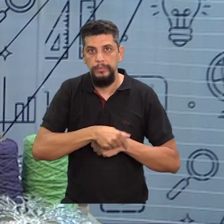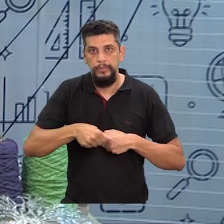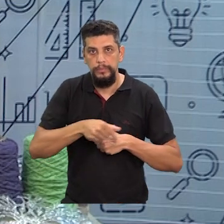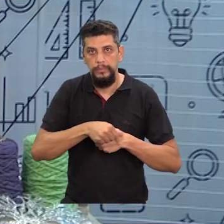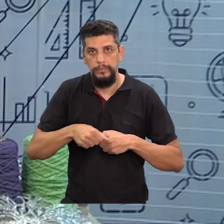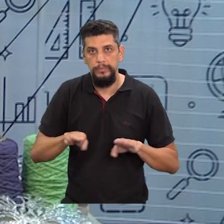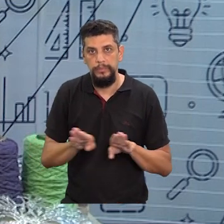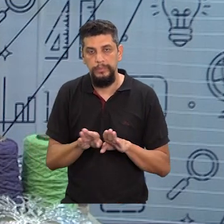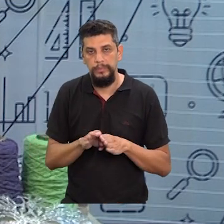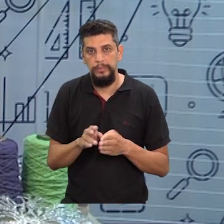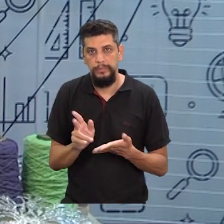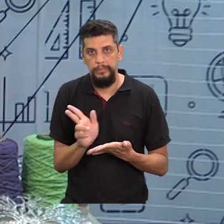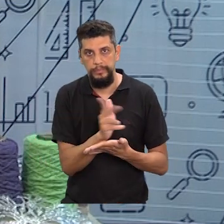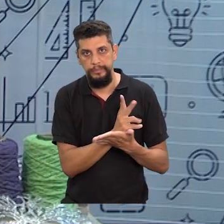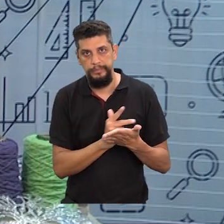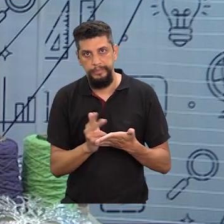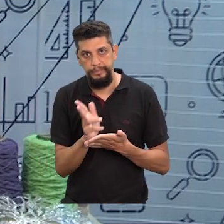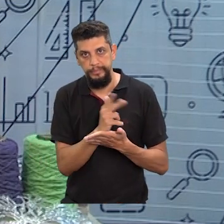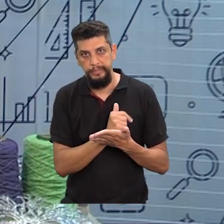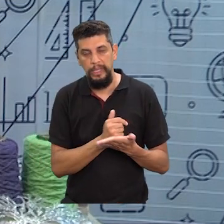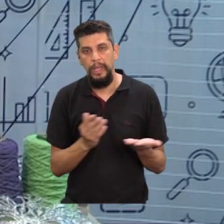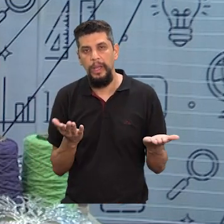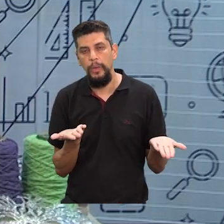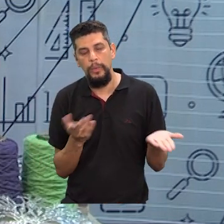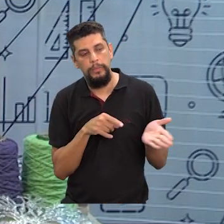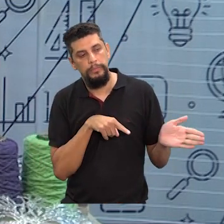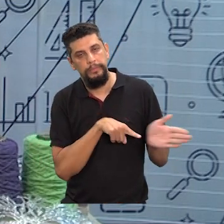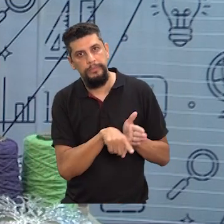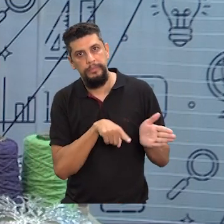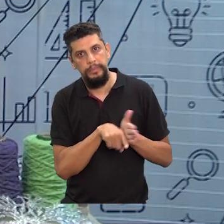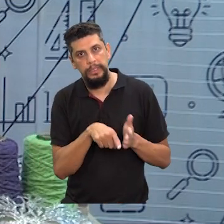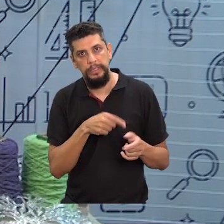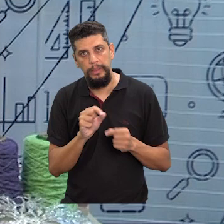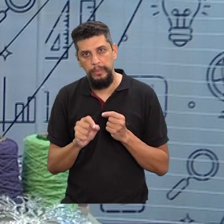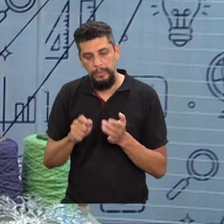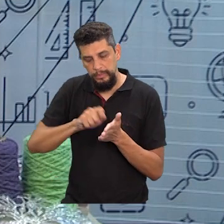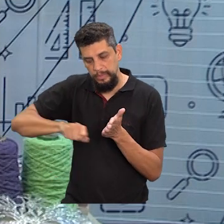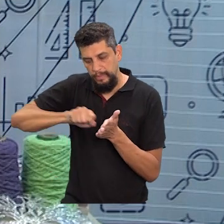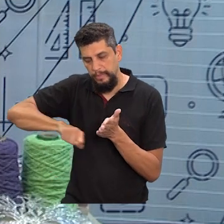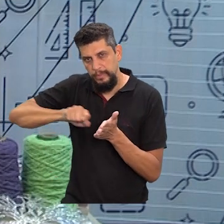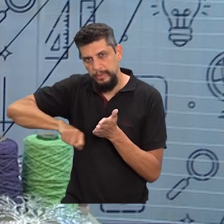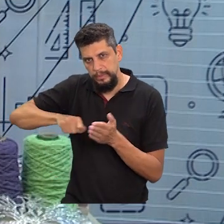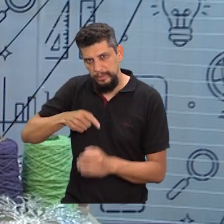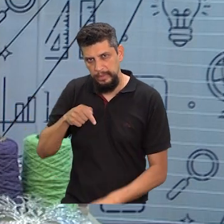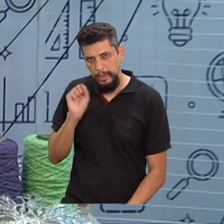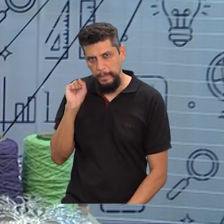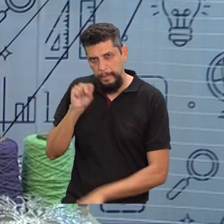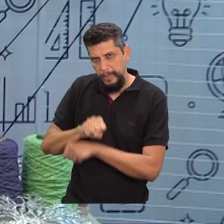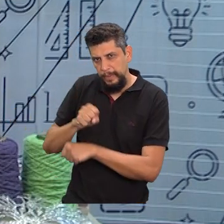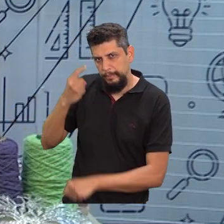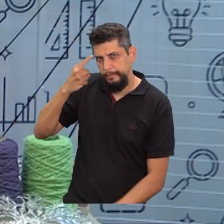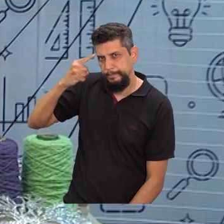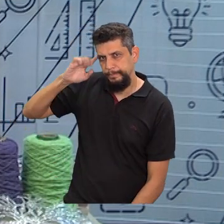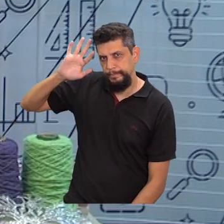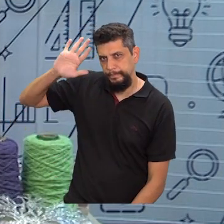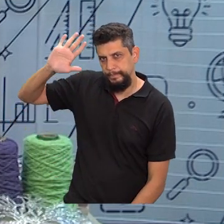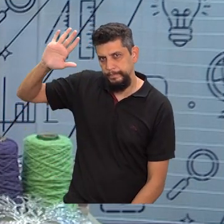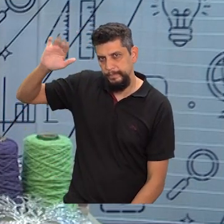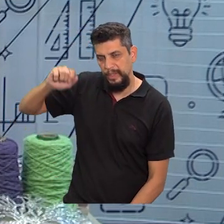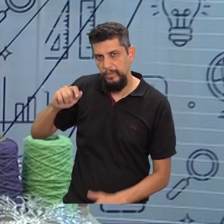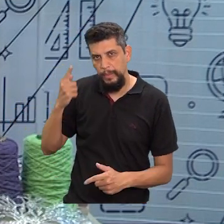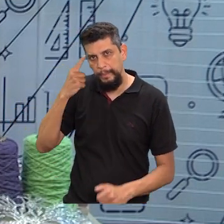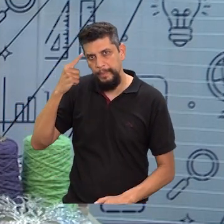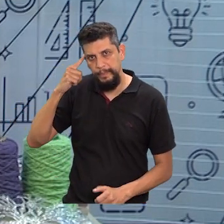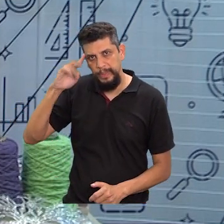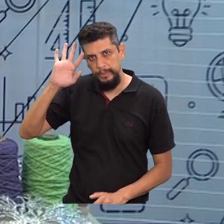Fernando Villela. Agora eu pergunto, por que será que esse mito foi escrito? Vocês pararam para pensar nisso?